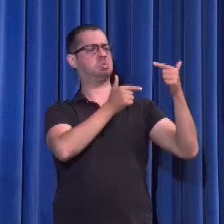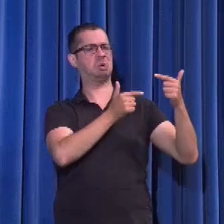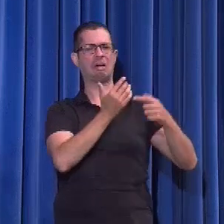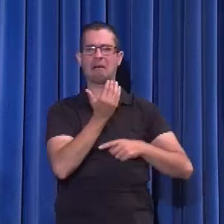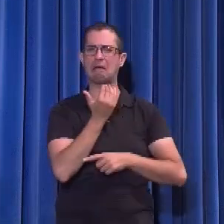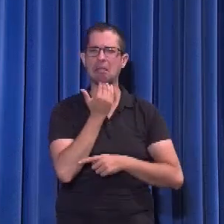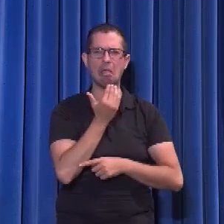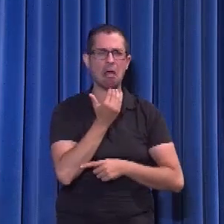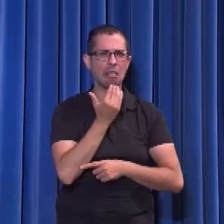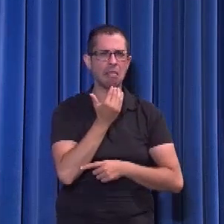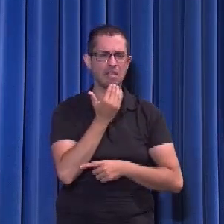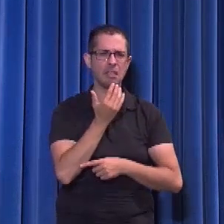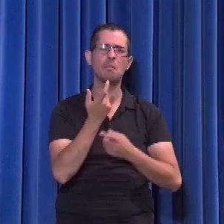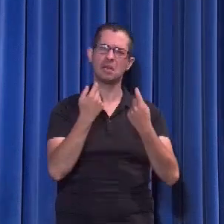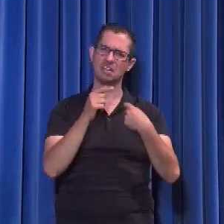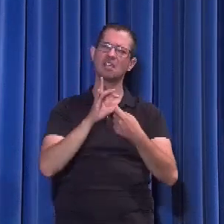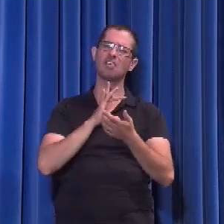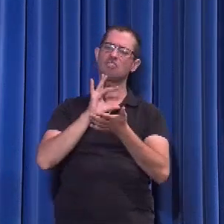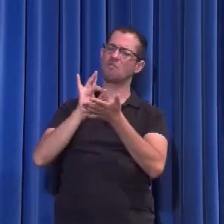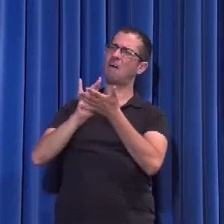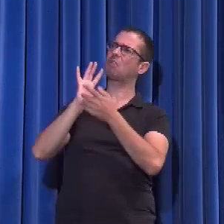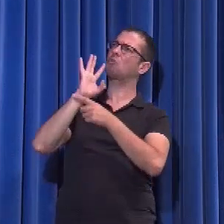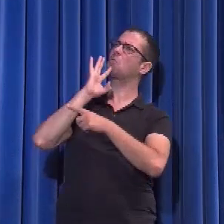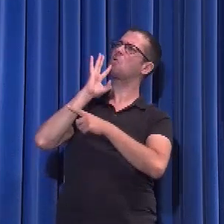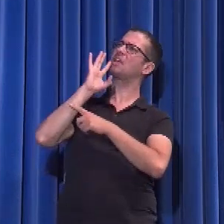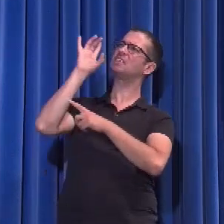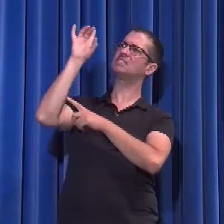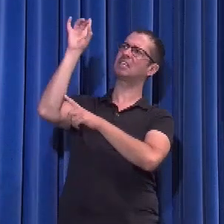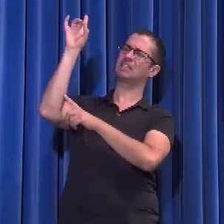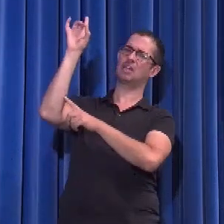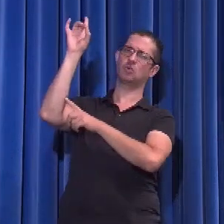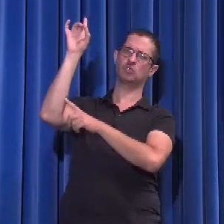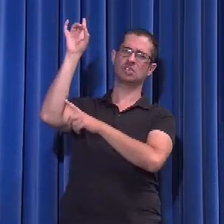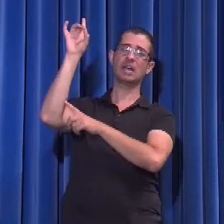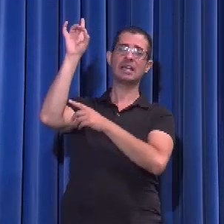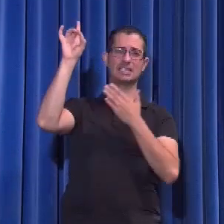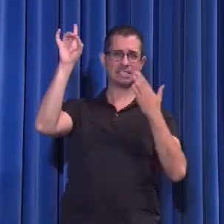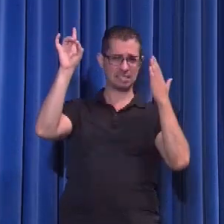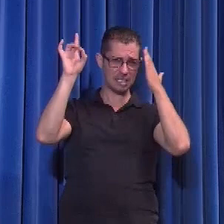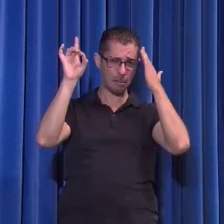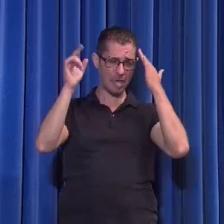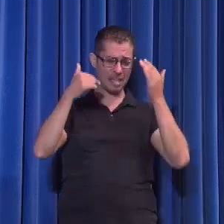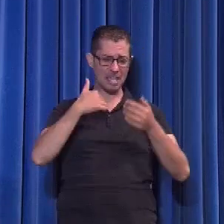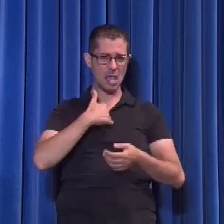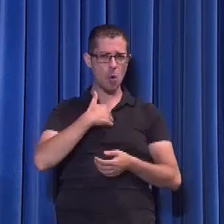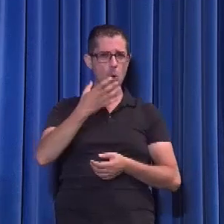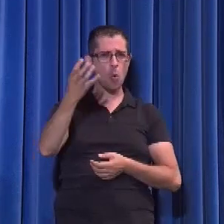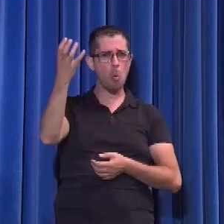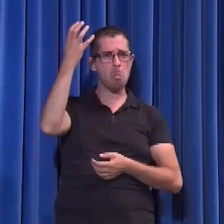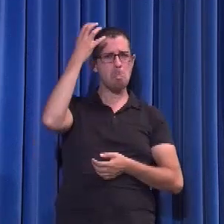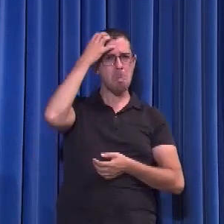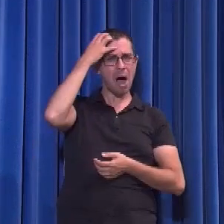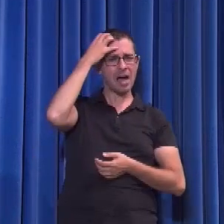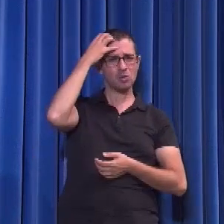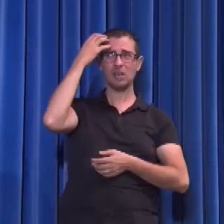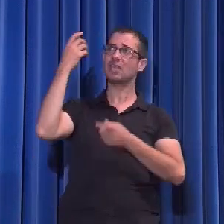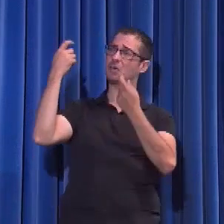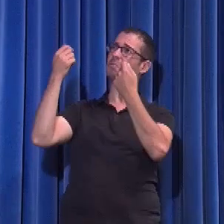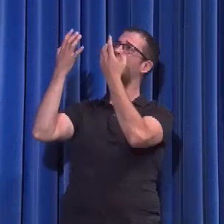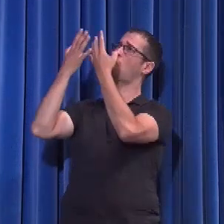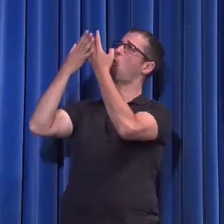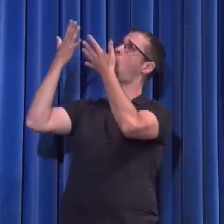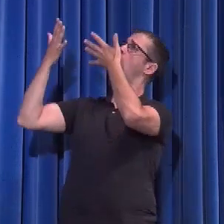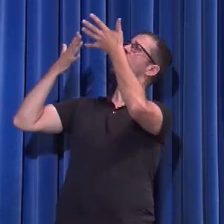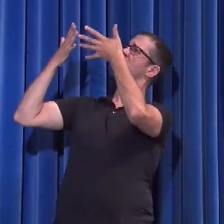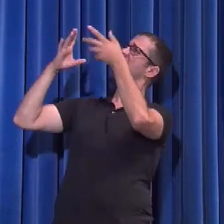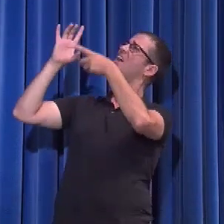necessário reconhecer que é culpado de morte, e confessar ao Senhor, e dizer ao